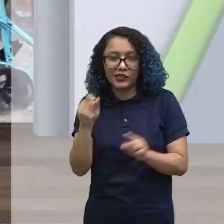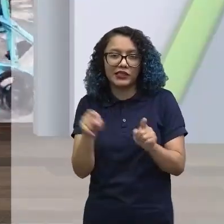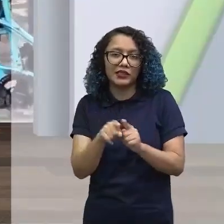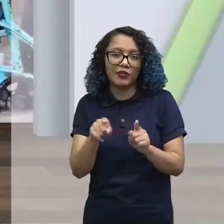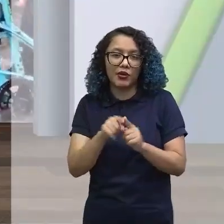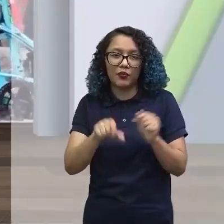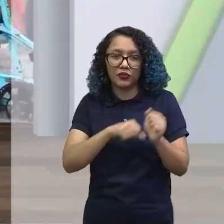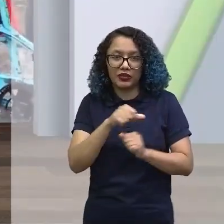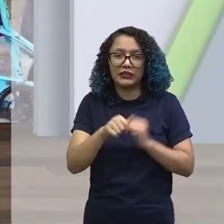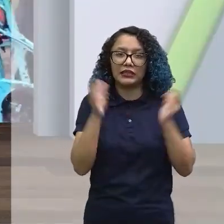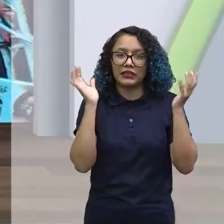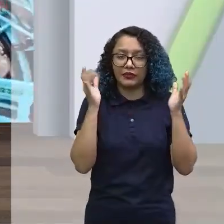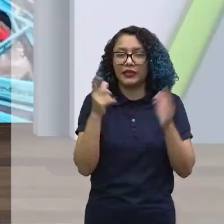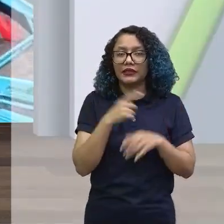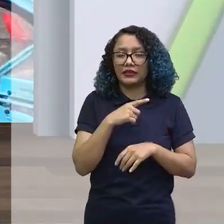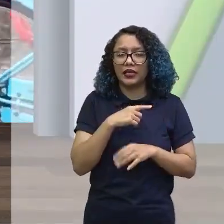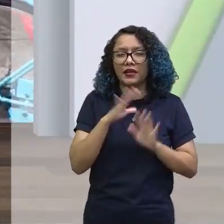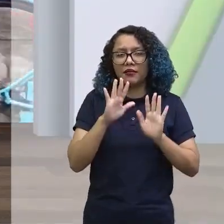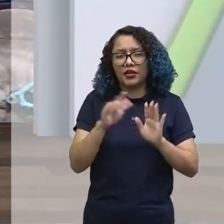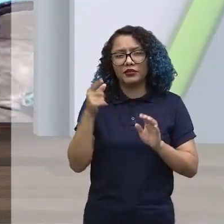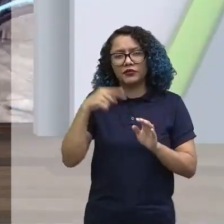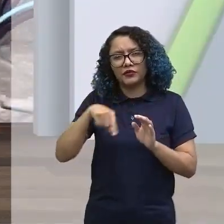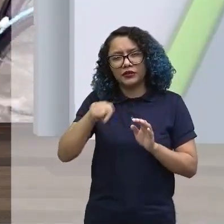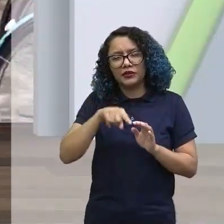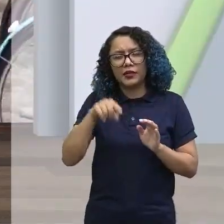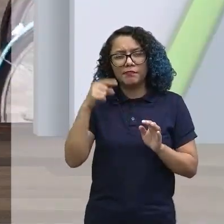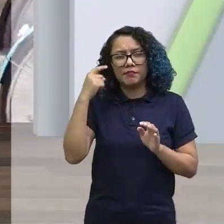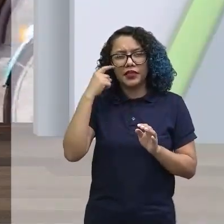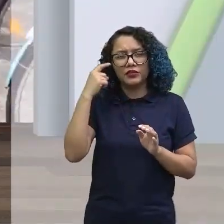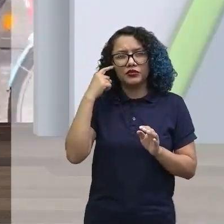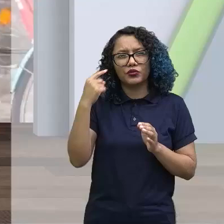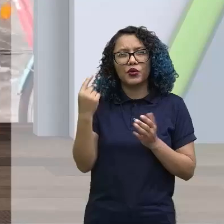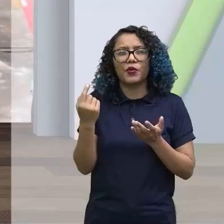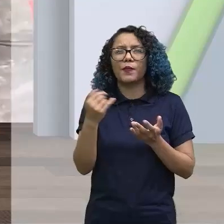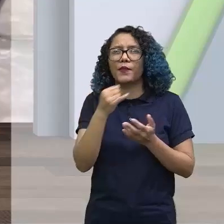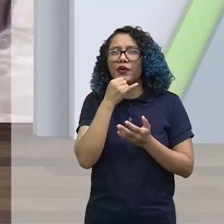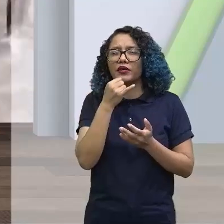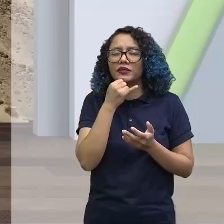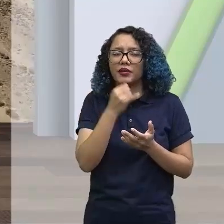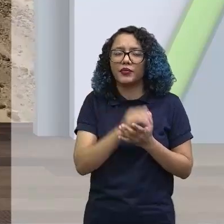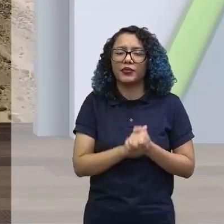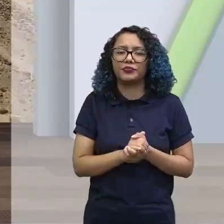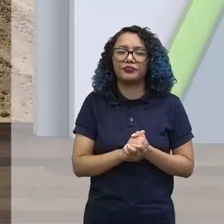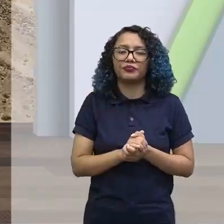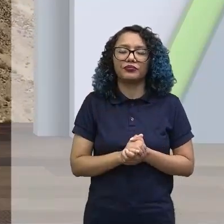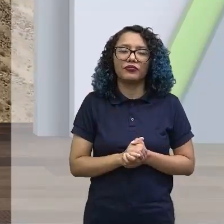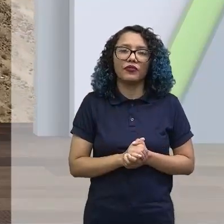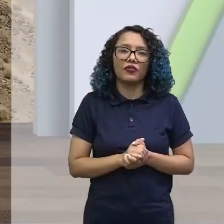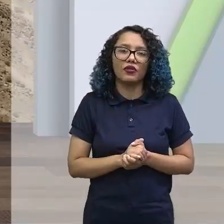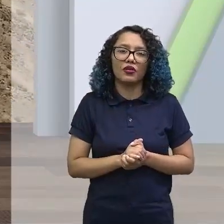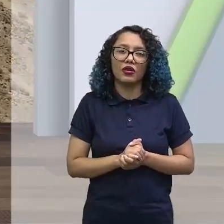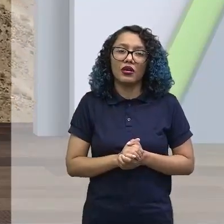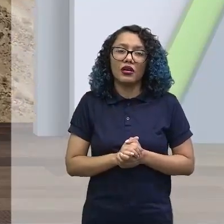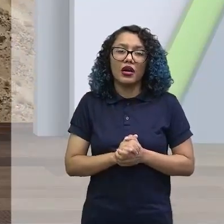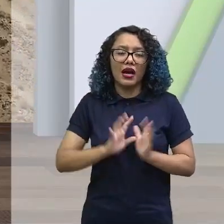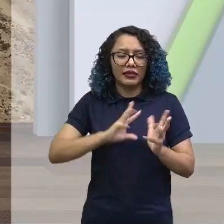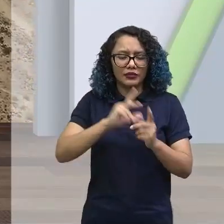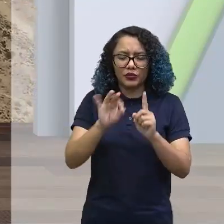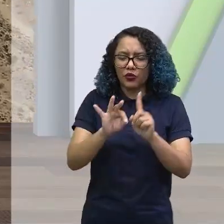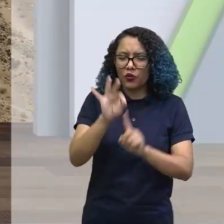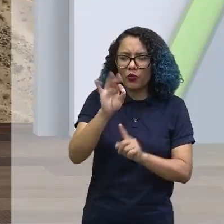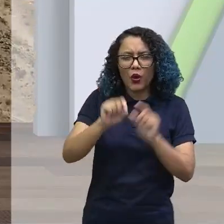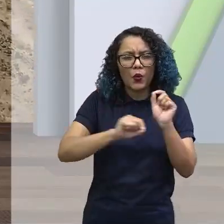climáticas. Mas você já se perguntou o que é realmente o que a gente chama de aquecimento